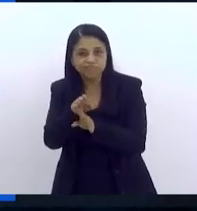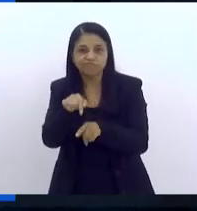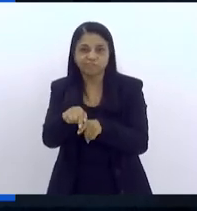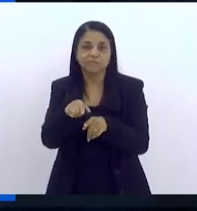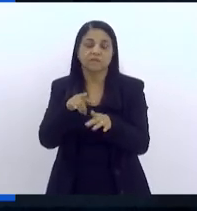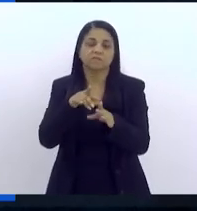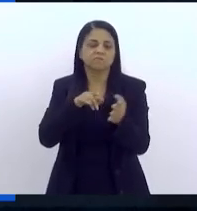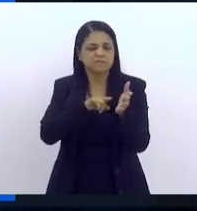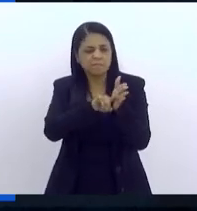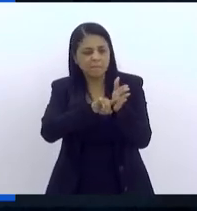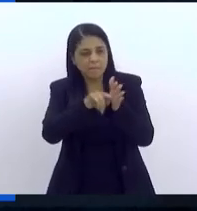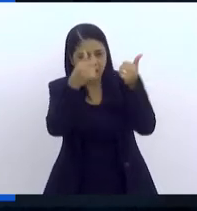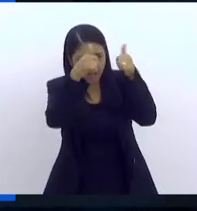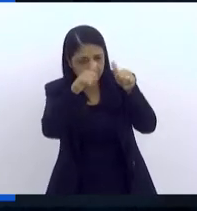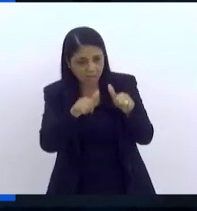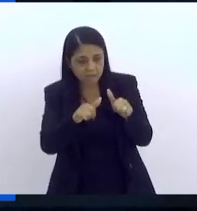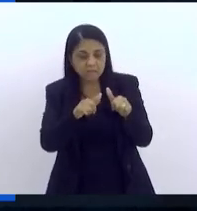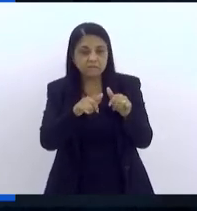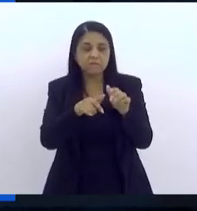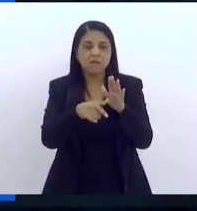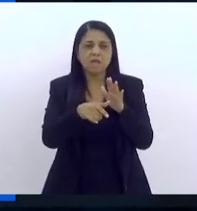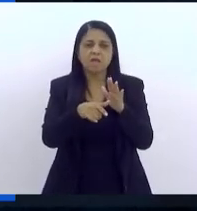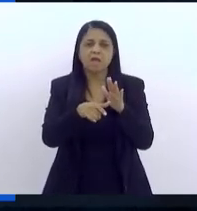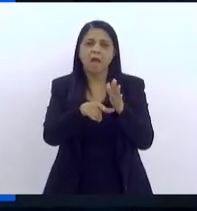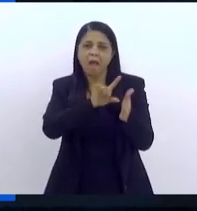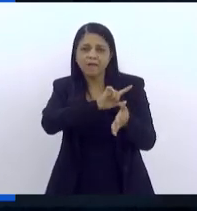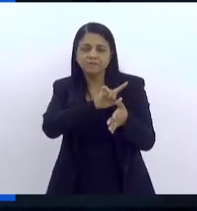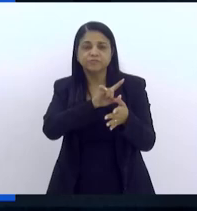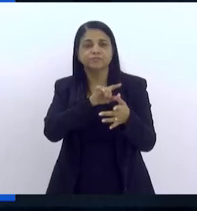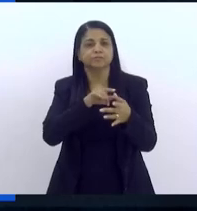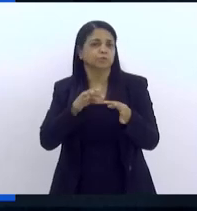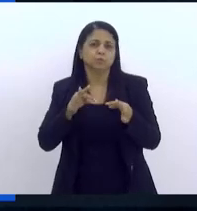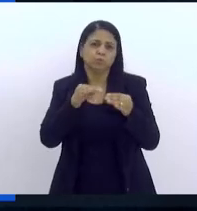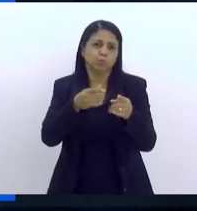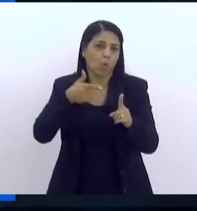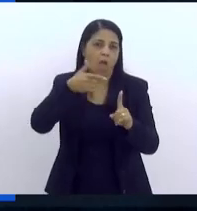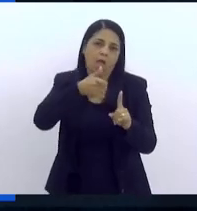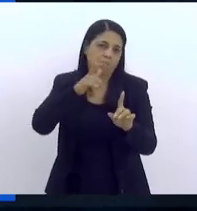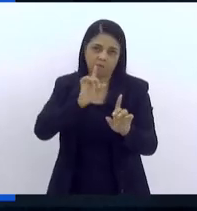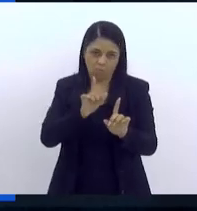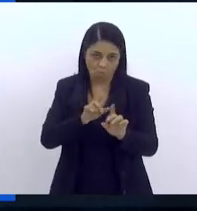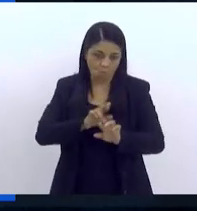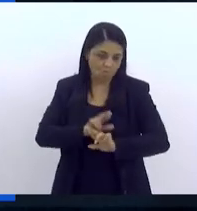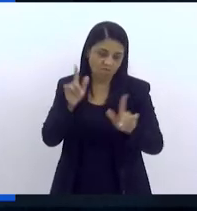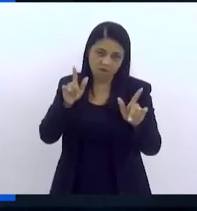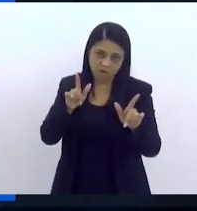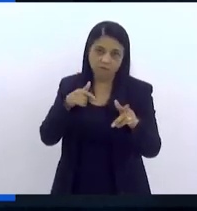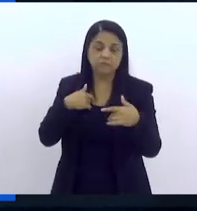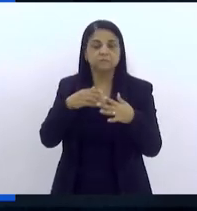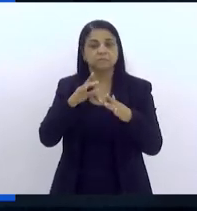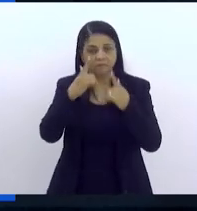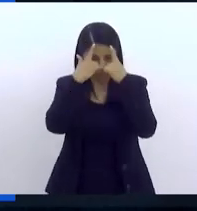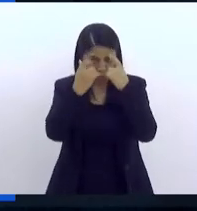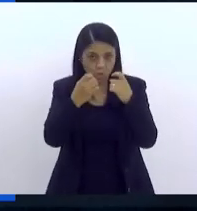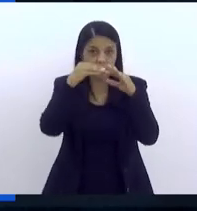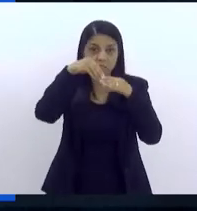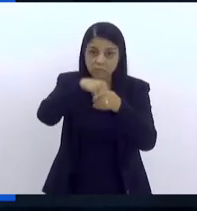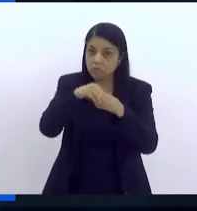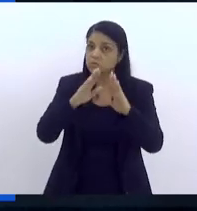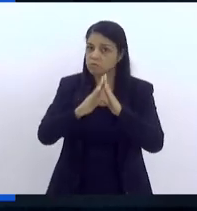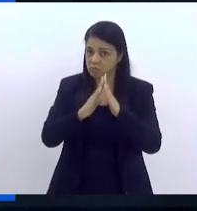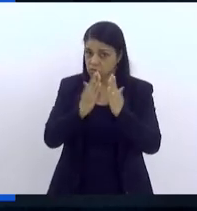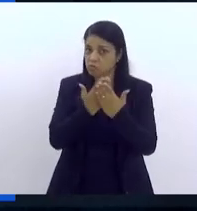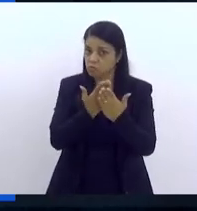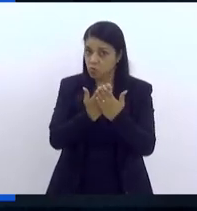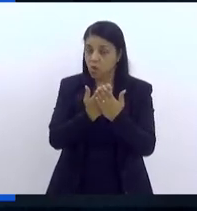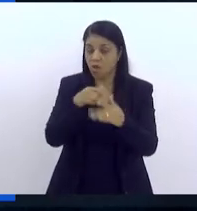nem todos foram com arma de fogo então existem outros tipos de violência que quem trabalha na escola e aí eu vou falar